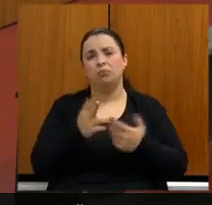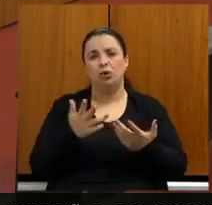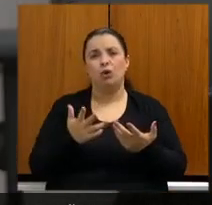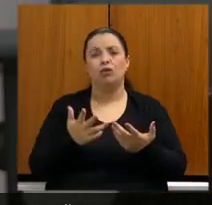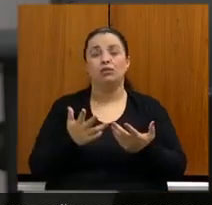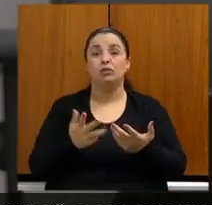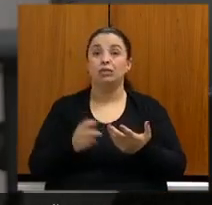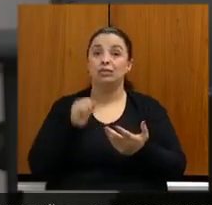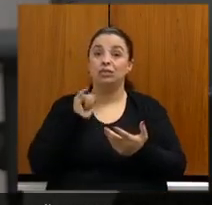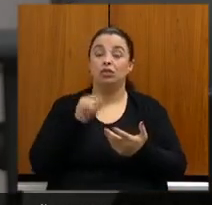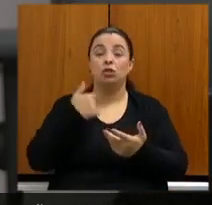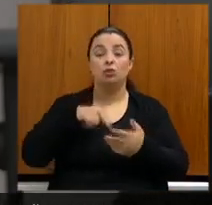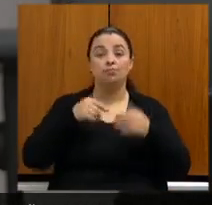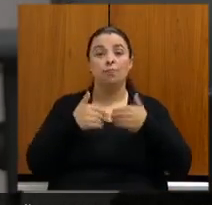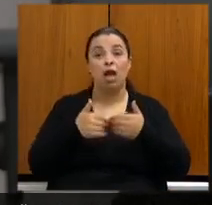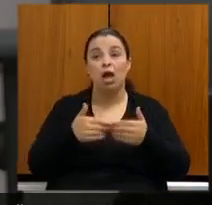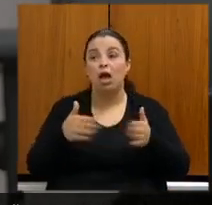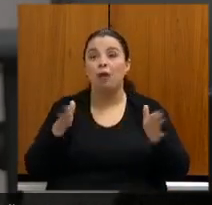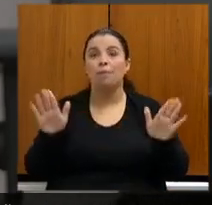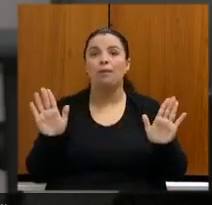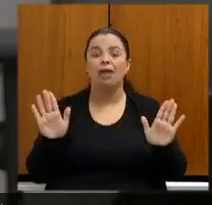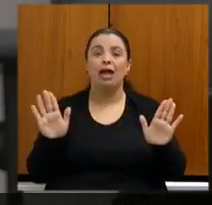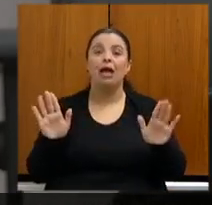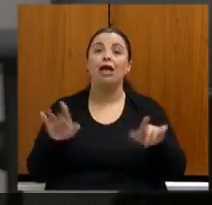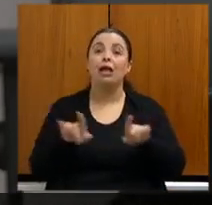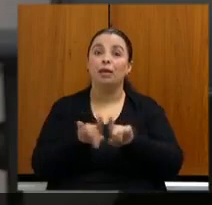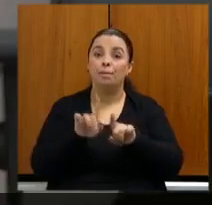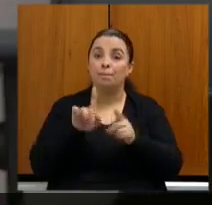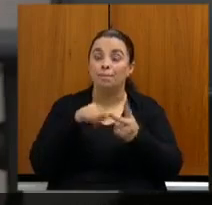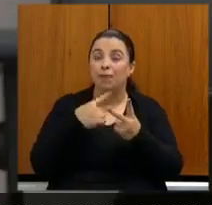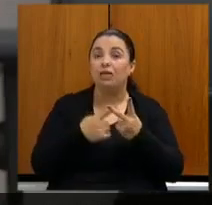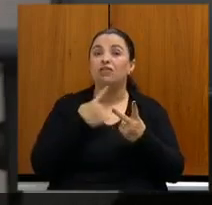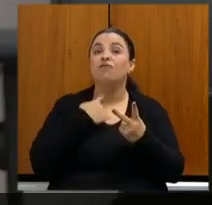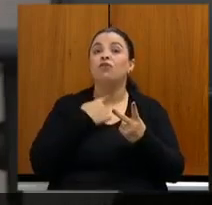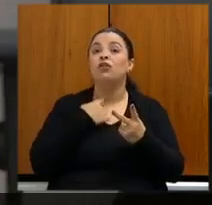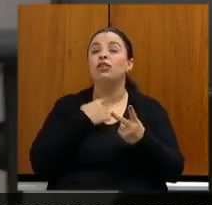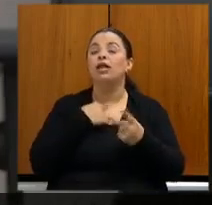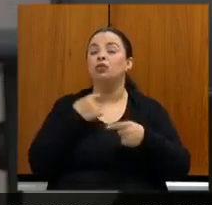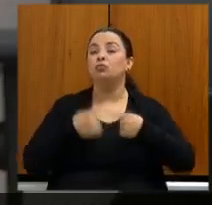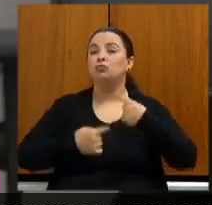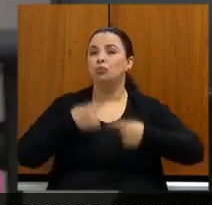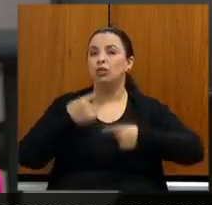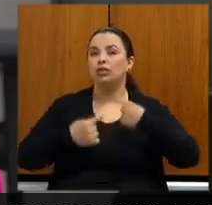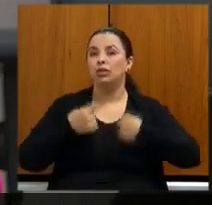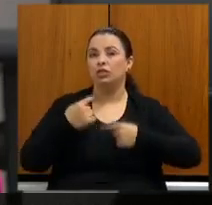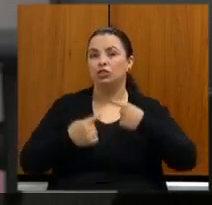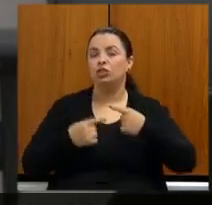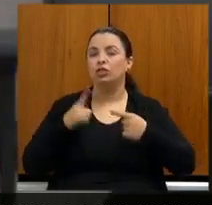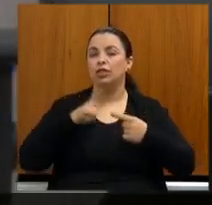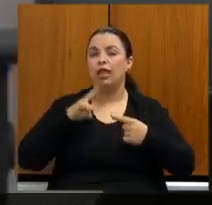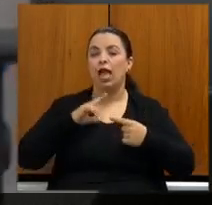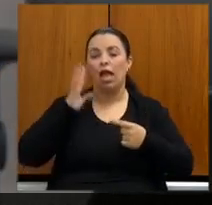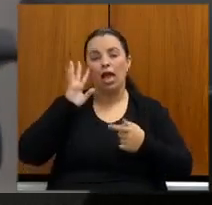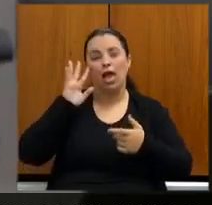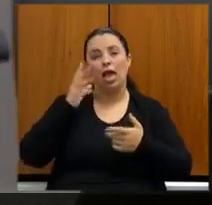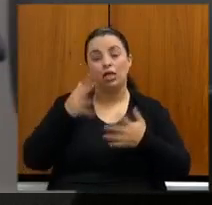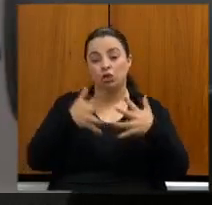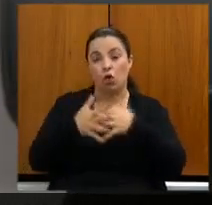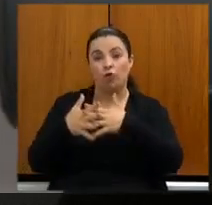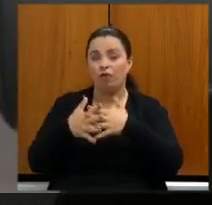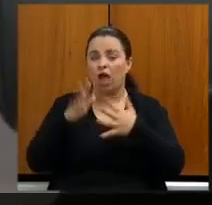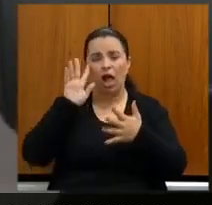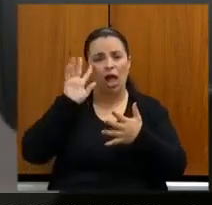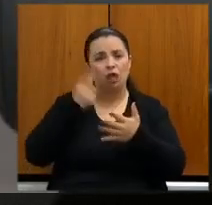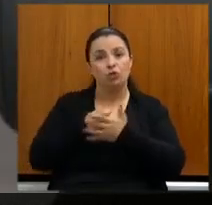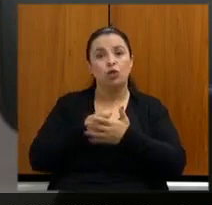ampliar e também tem a vontade política de apresentar alternativa os conflitos né não